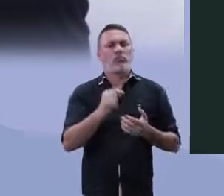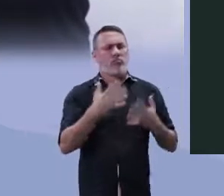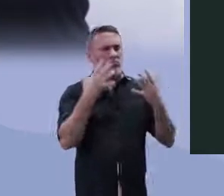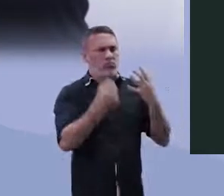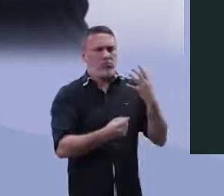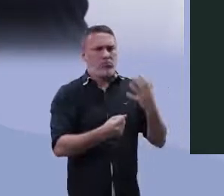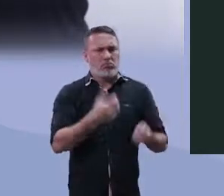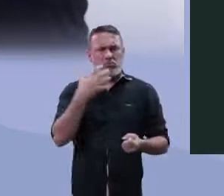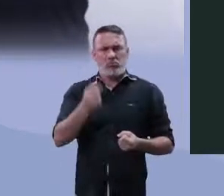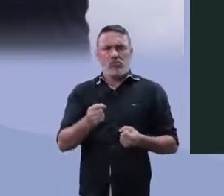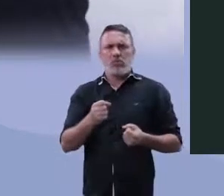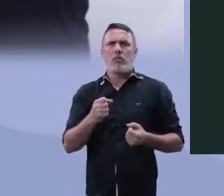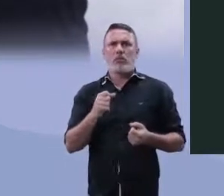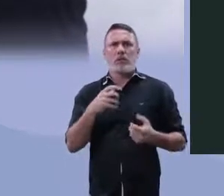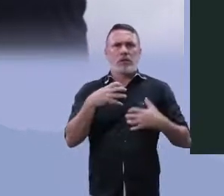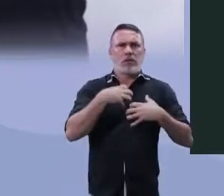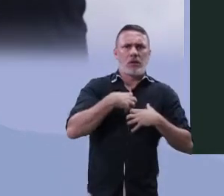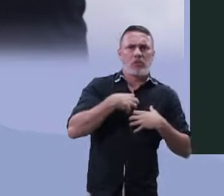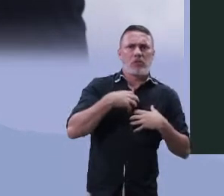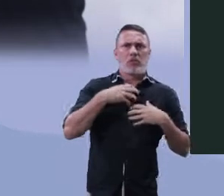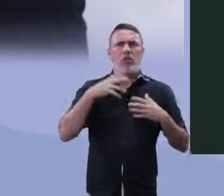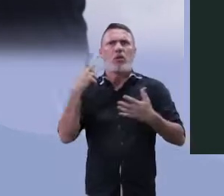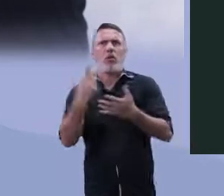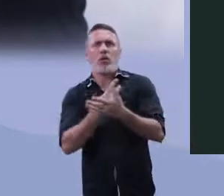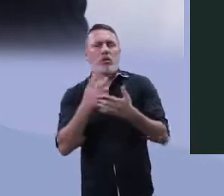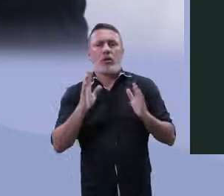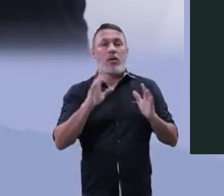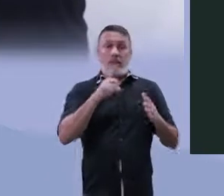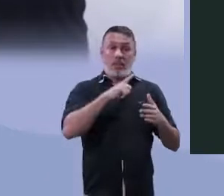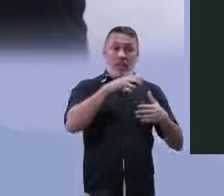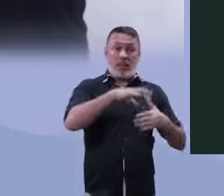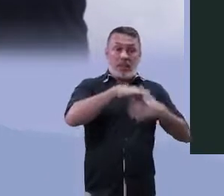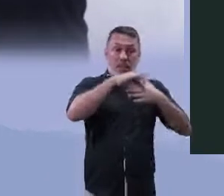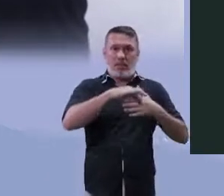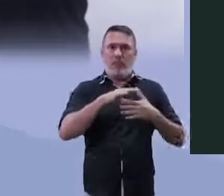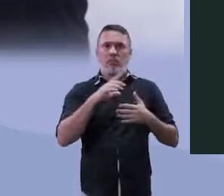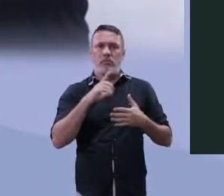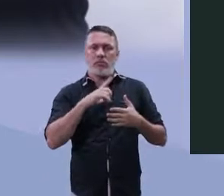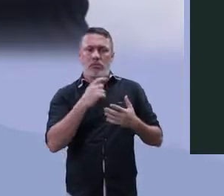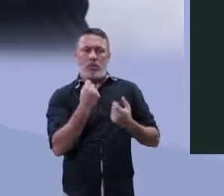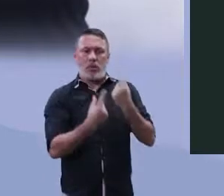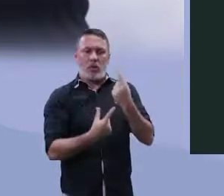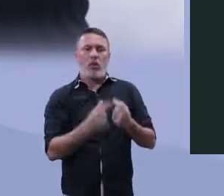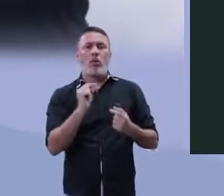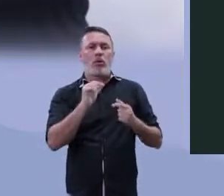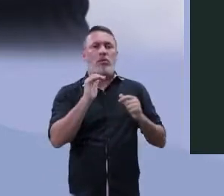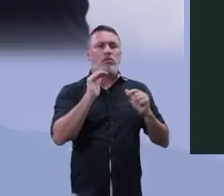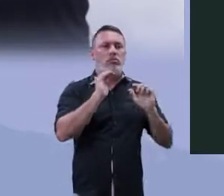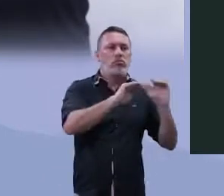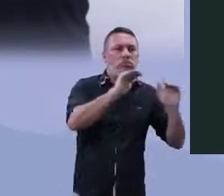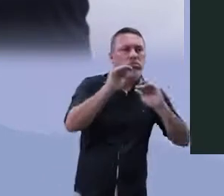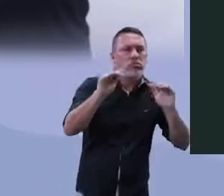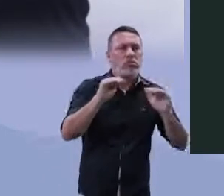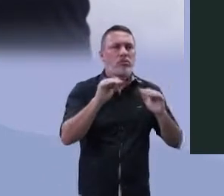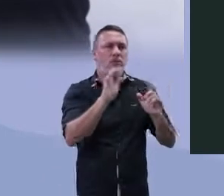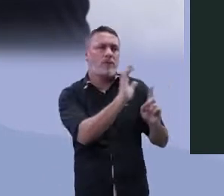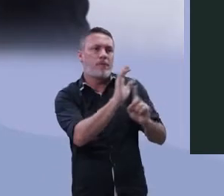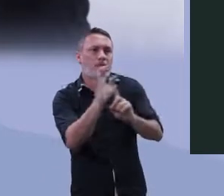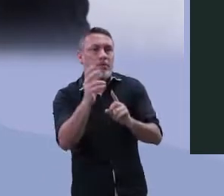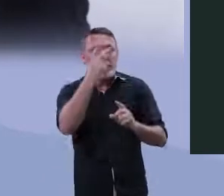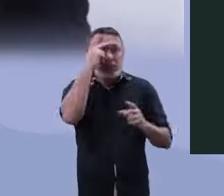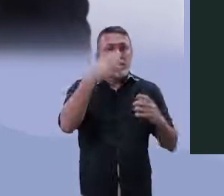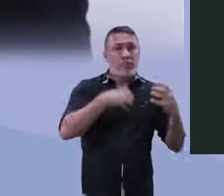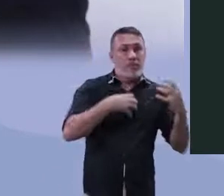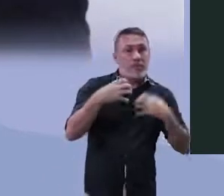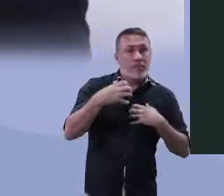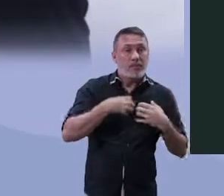assim, sentir, mas não saber. Então, esses líderes eles são responsáveis por fazer com que as pessoas, além de